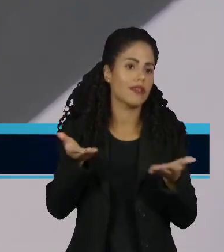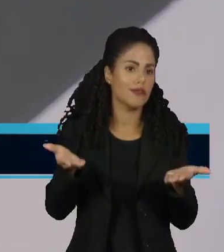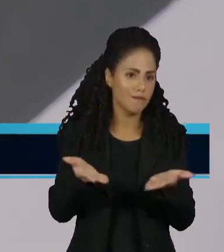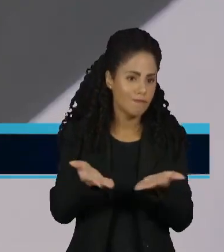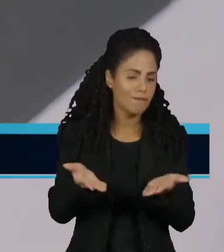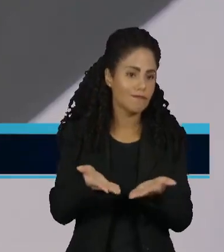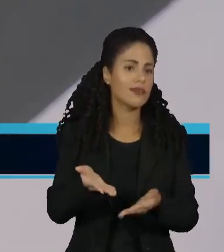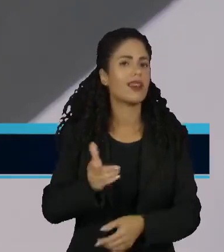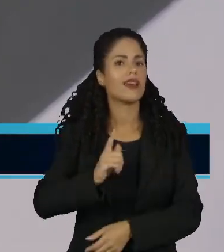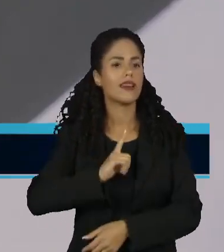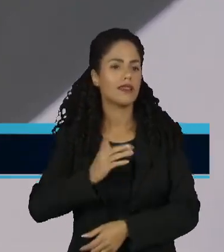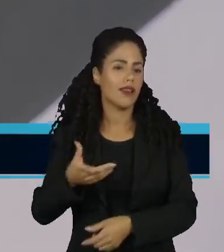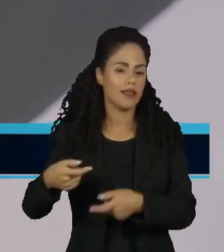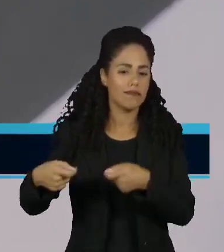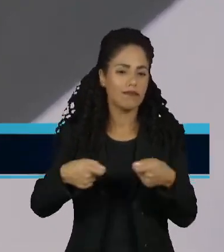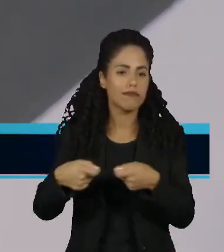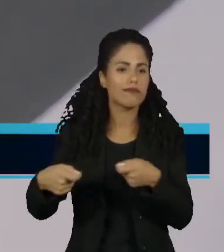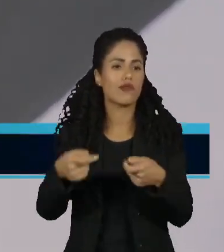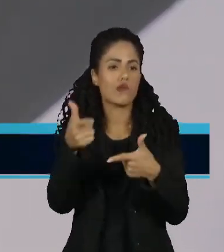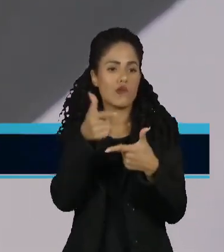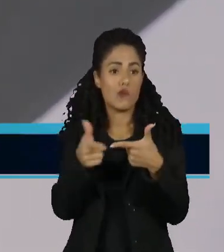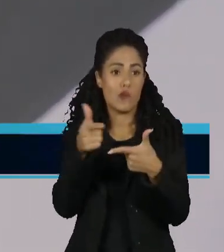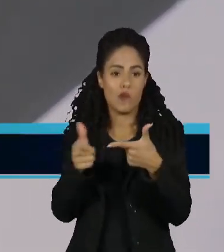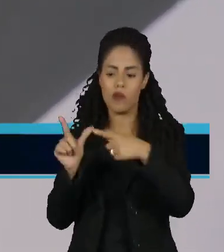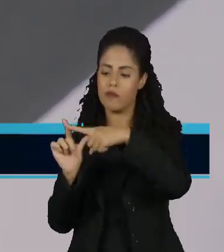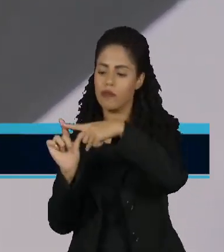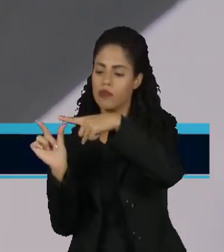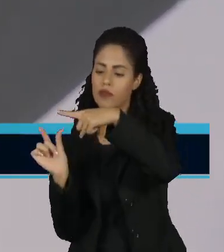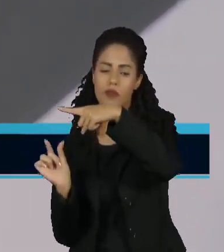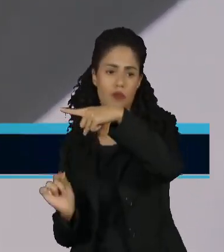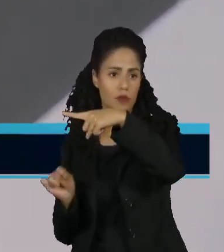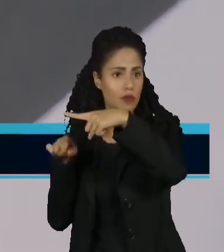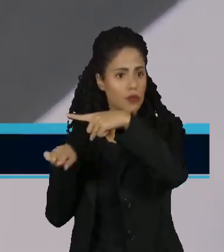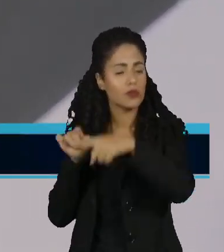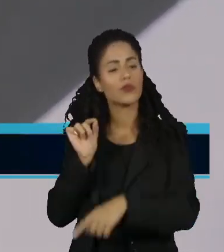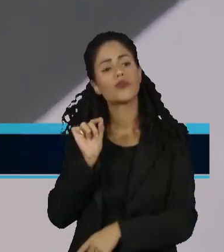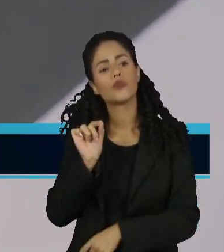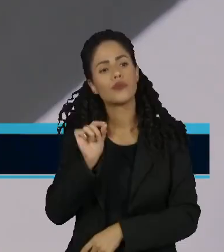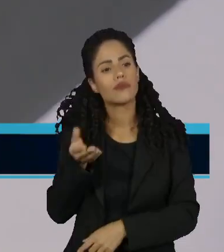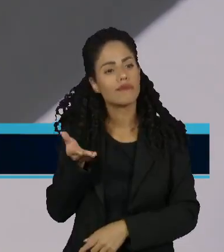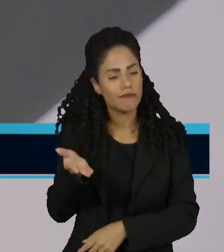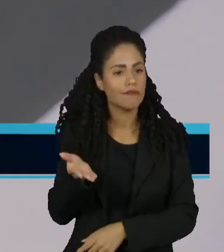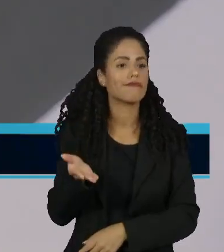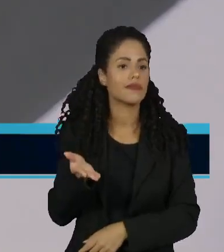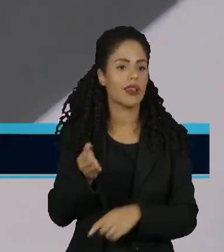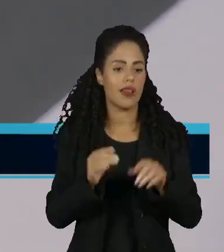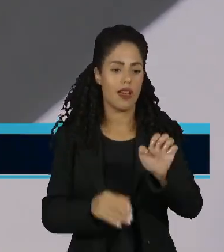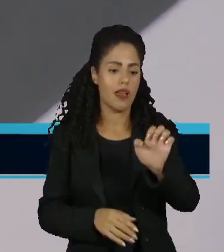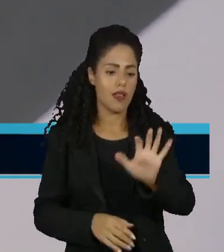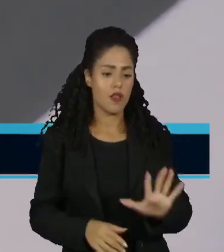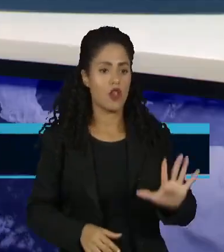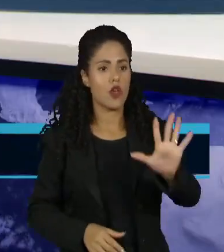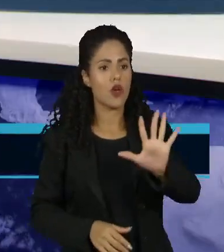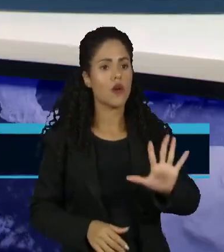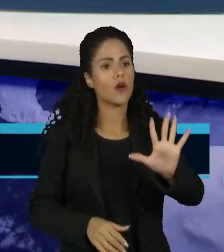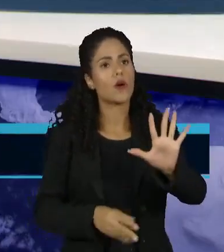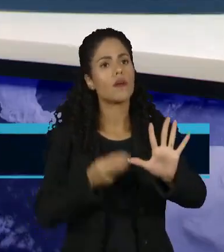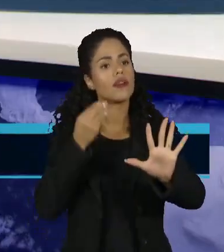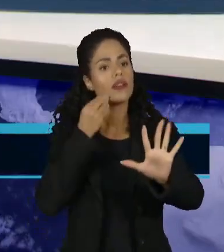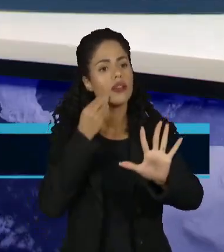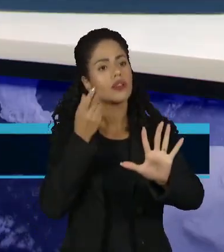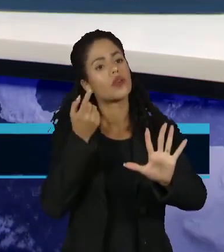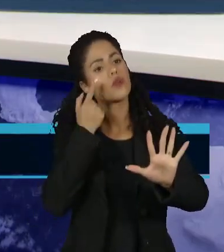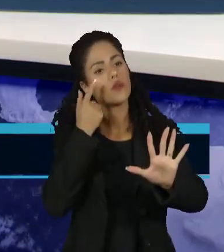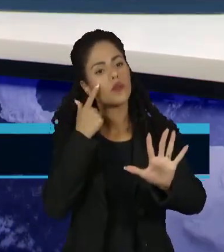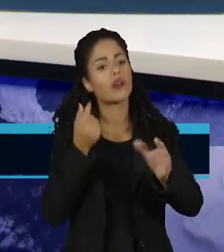essa dissensão interna no Mercosul, com isso a Europa está mais ou menos entregando de bandeja